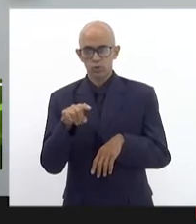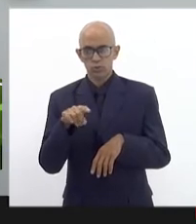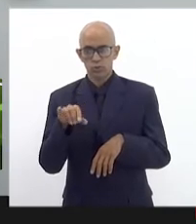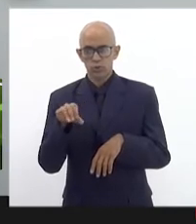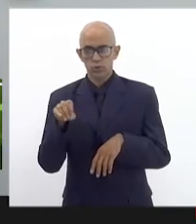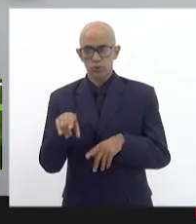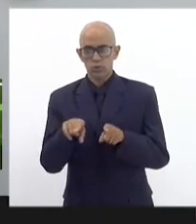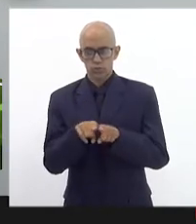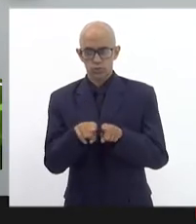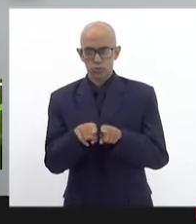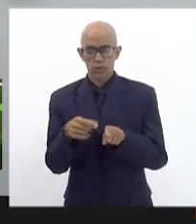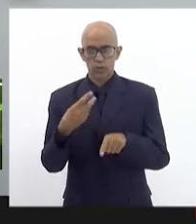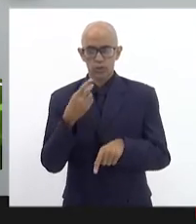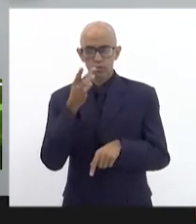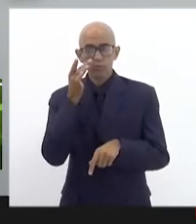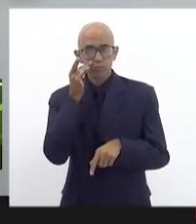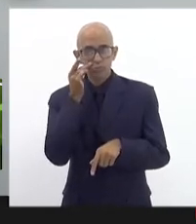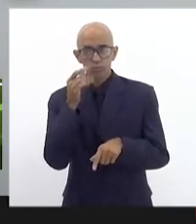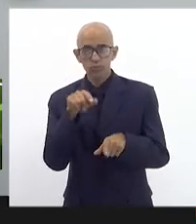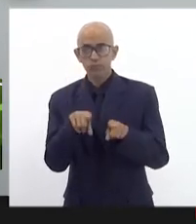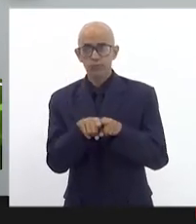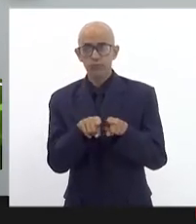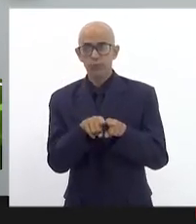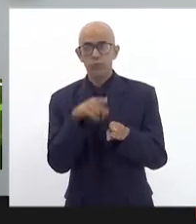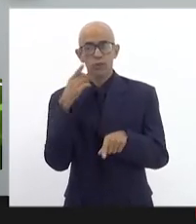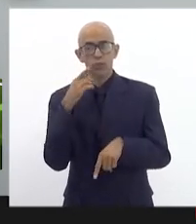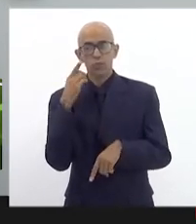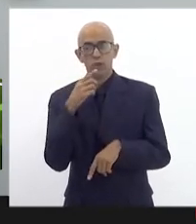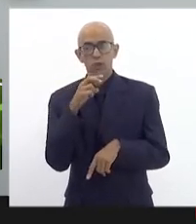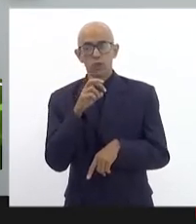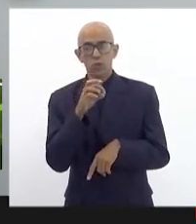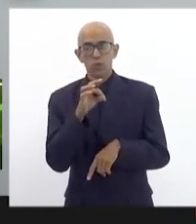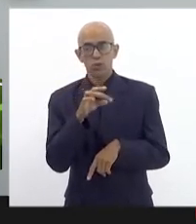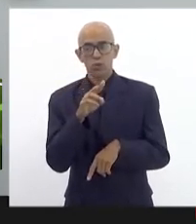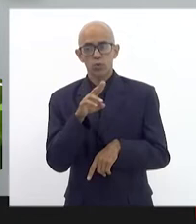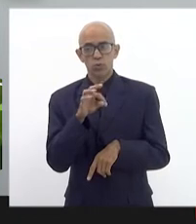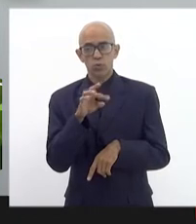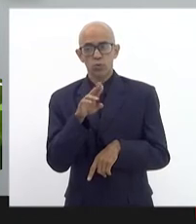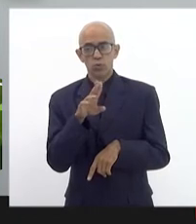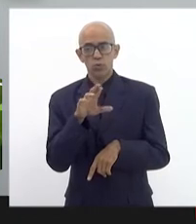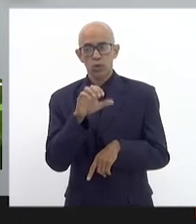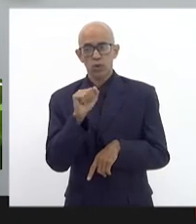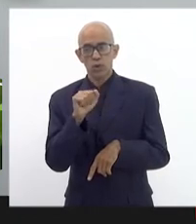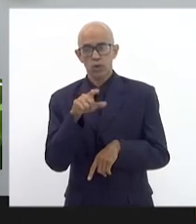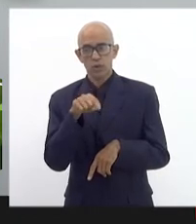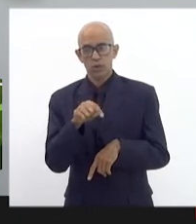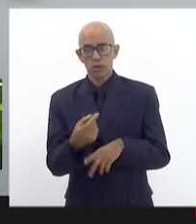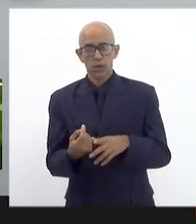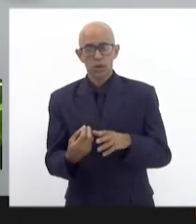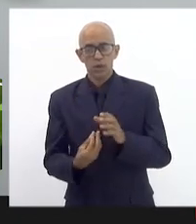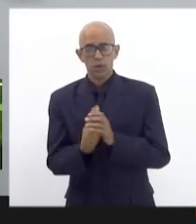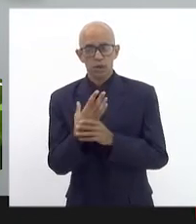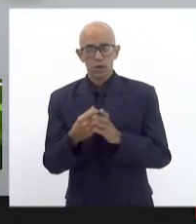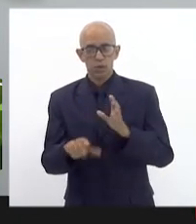Lins. O deputado Gustavo Tutuca, que é um dos autores da lei, né, original.